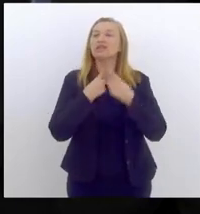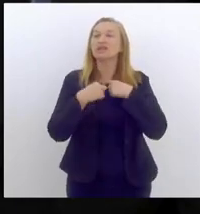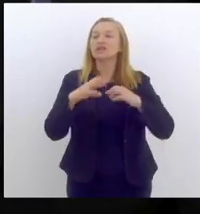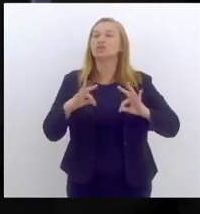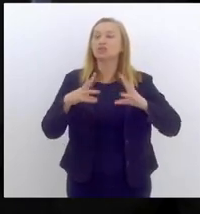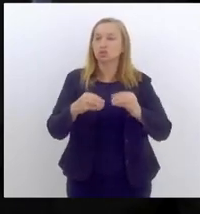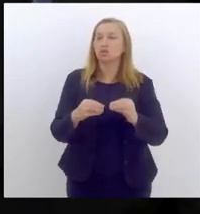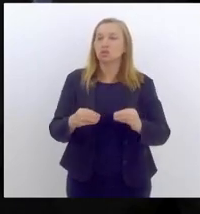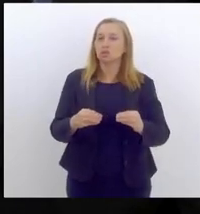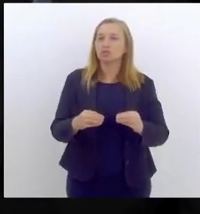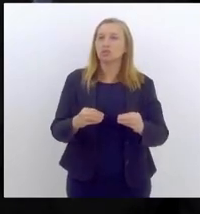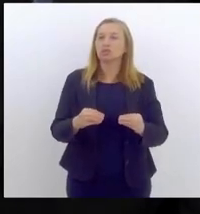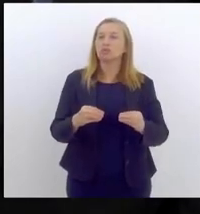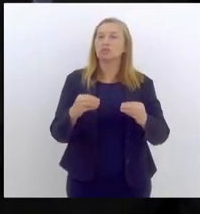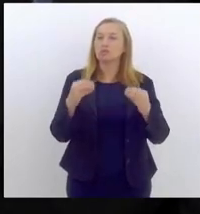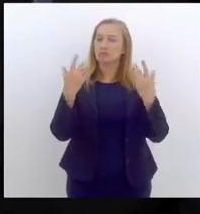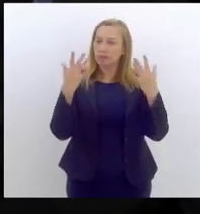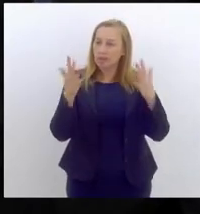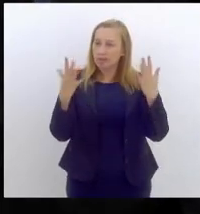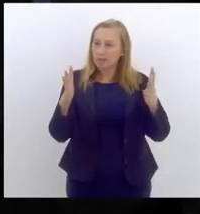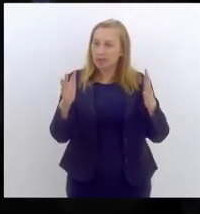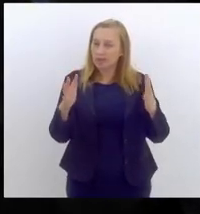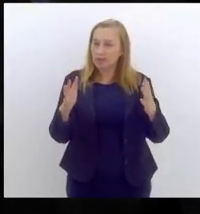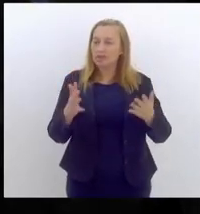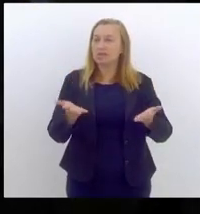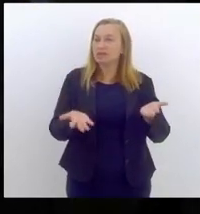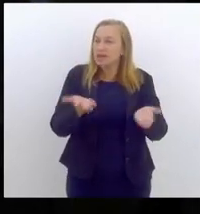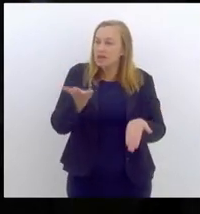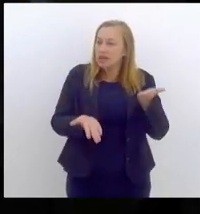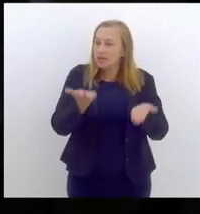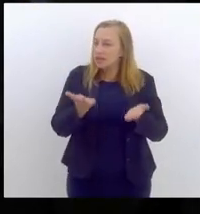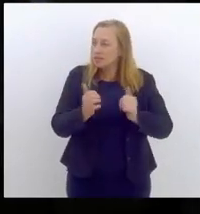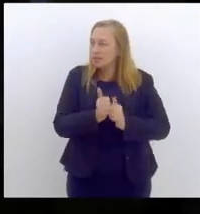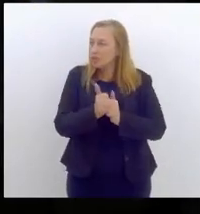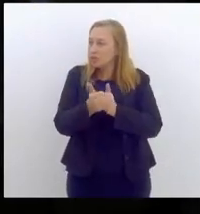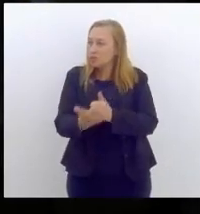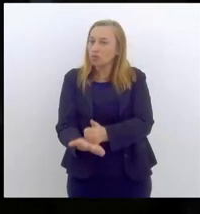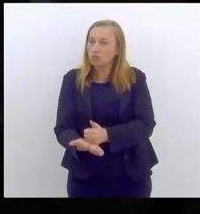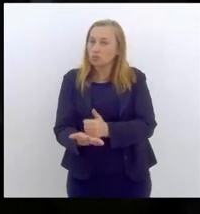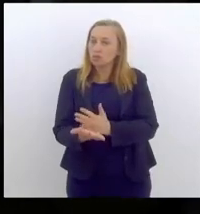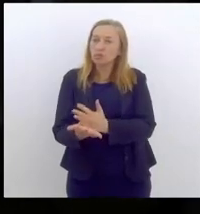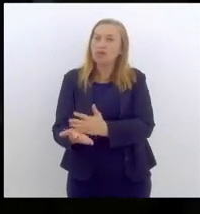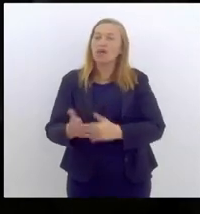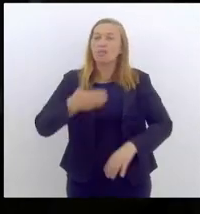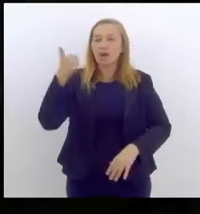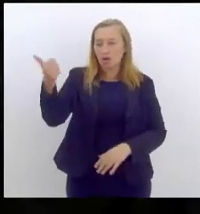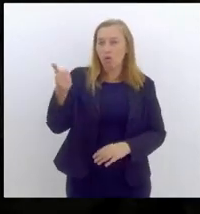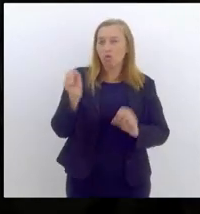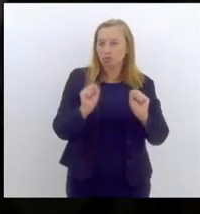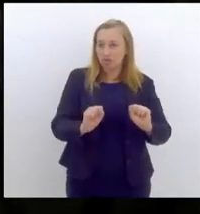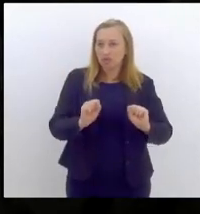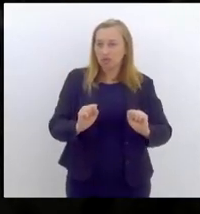votos aqui de serenidade, equilíbrio, para que nos conduza da melhor forma possível